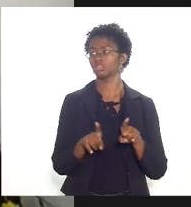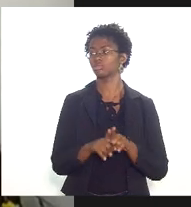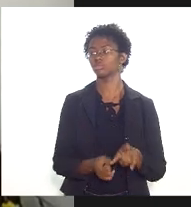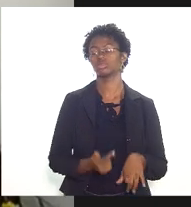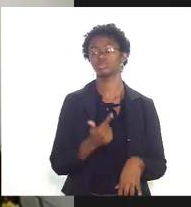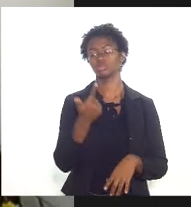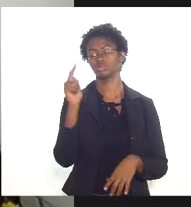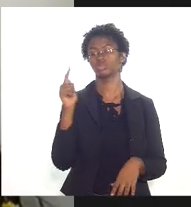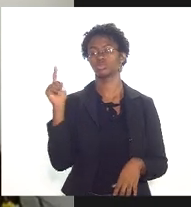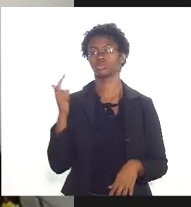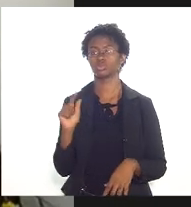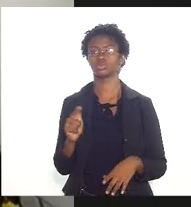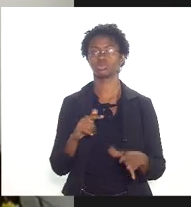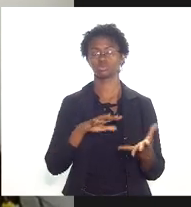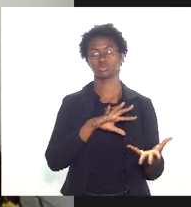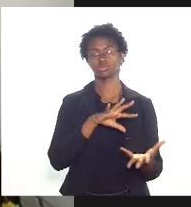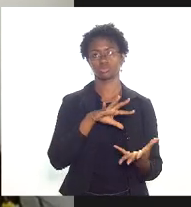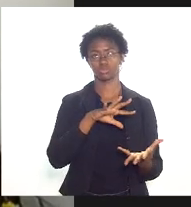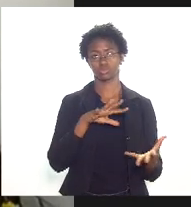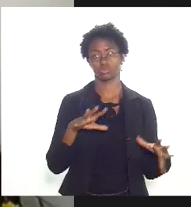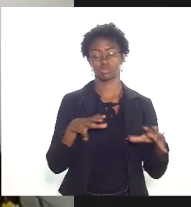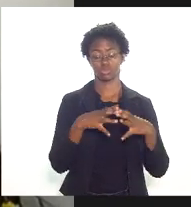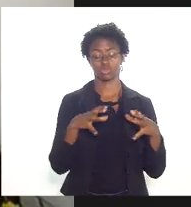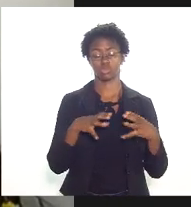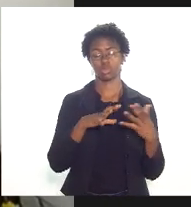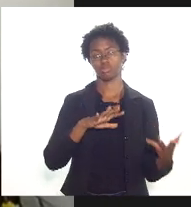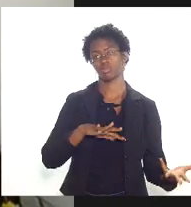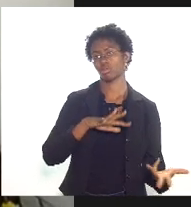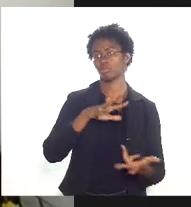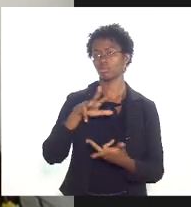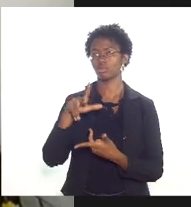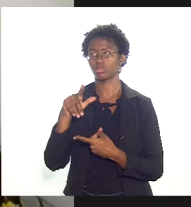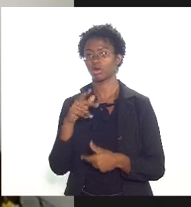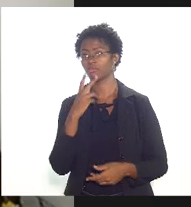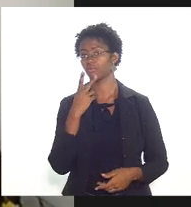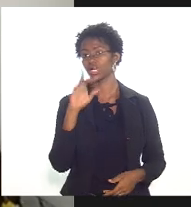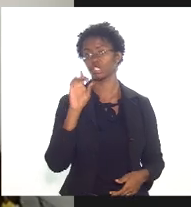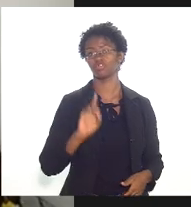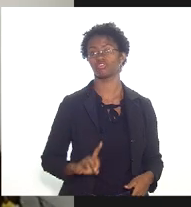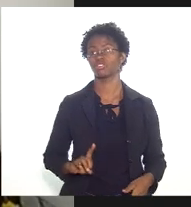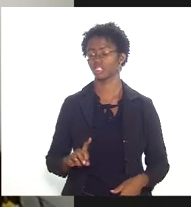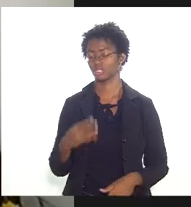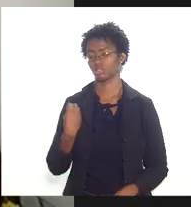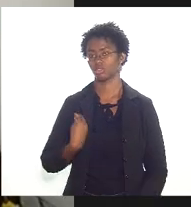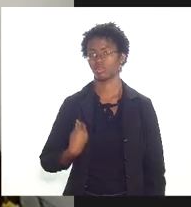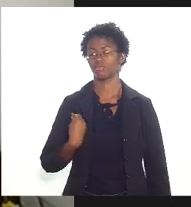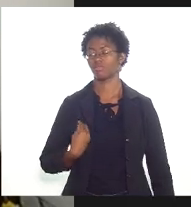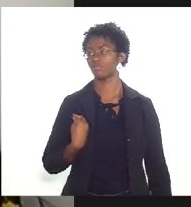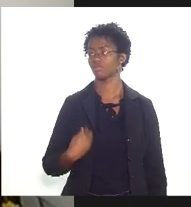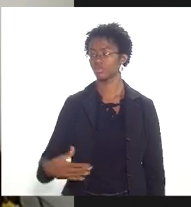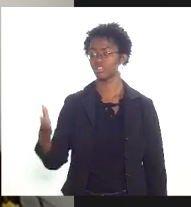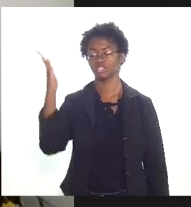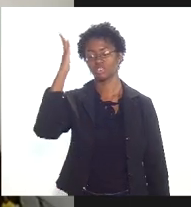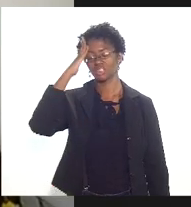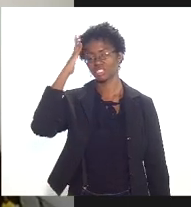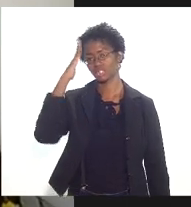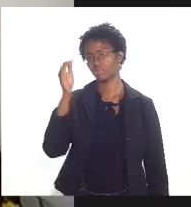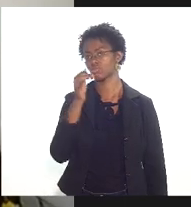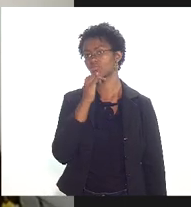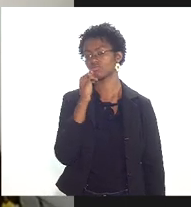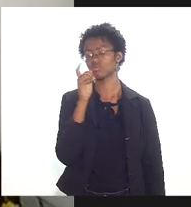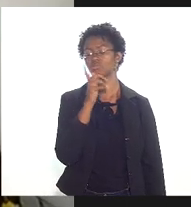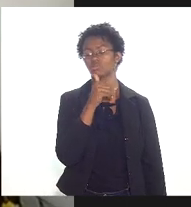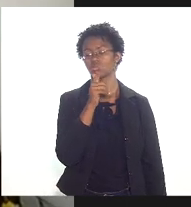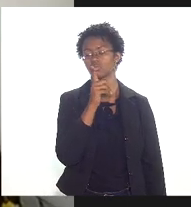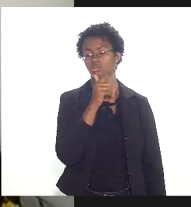entidades internacionais que fala sobre o direito à Vida que fala e reconhece por exemplo a